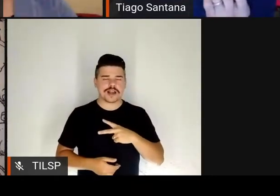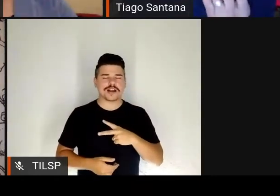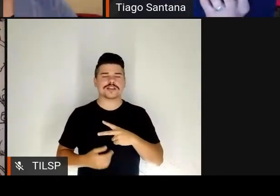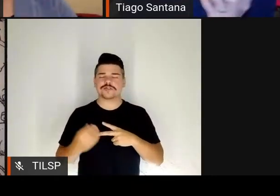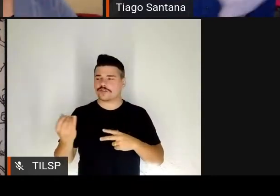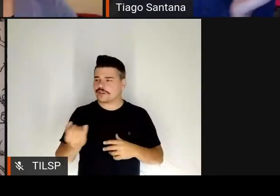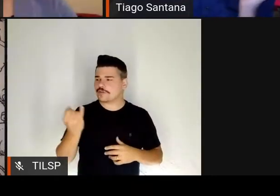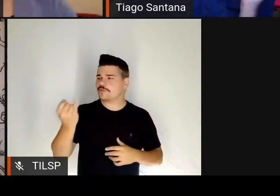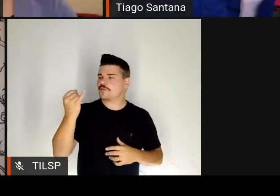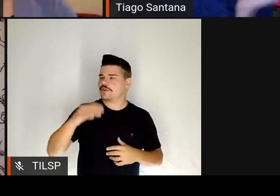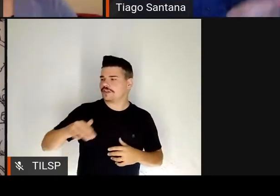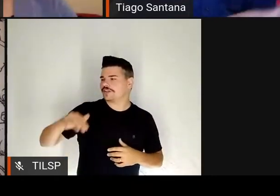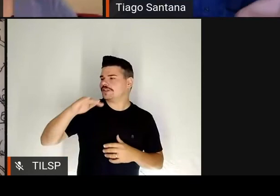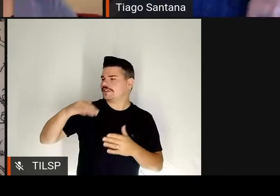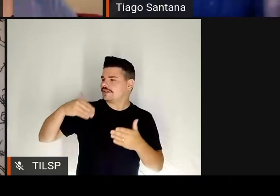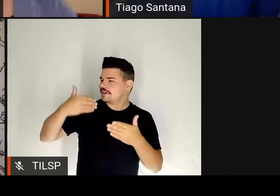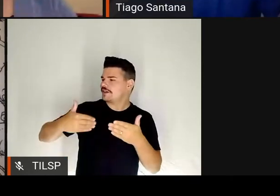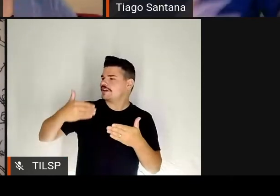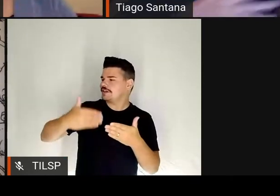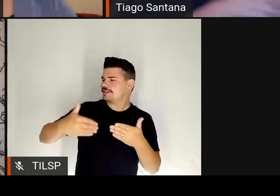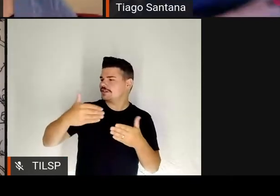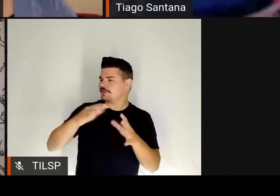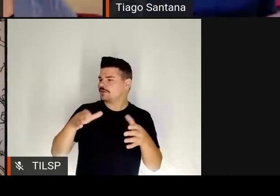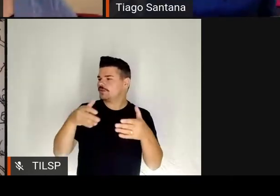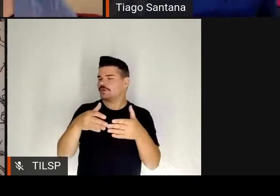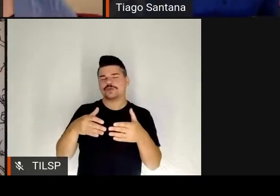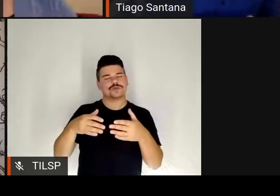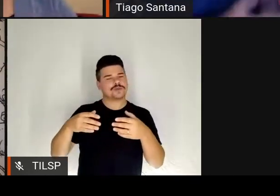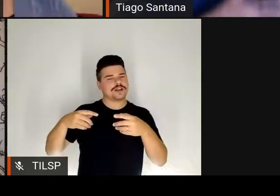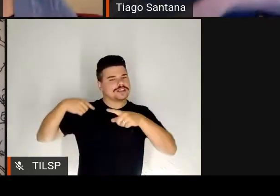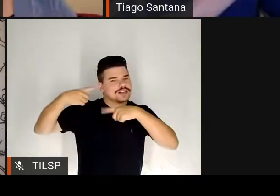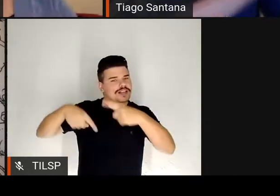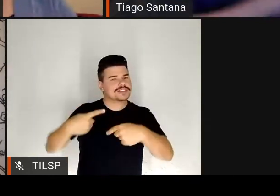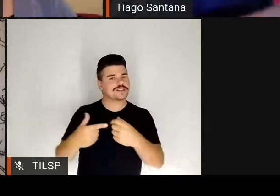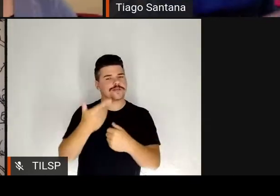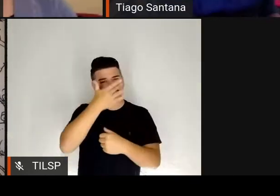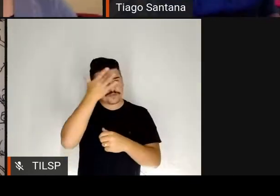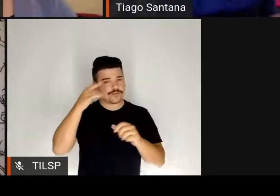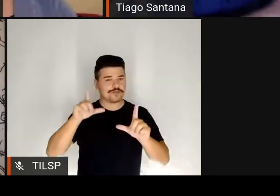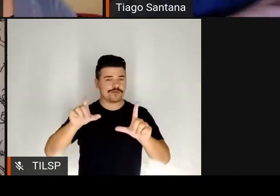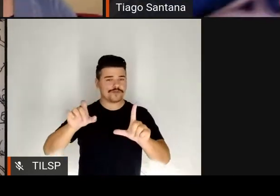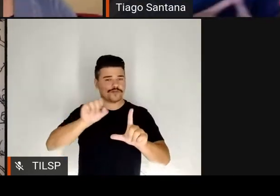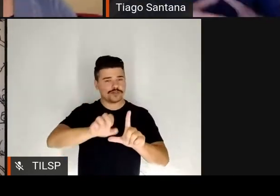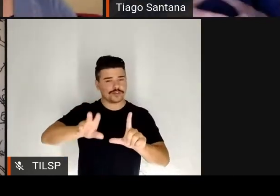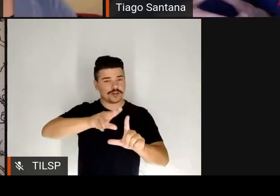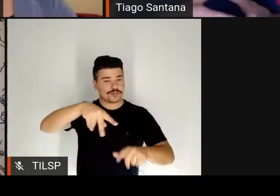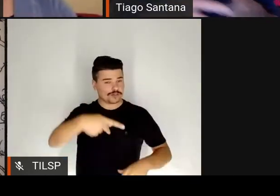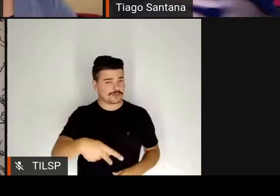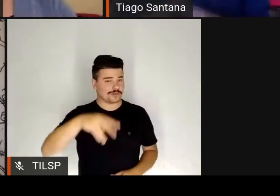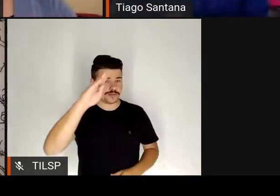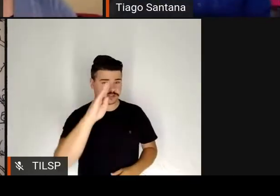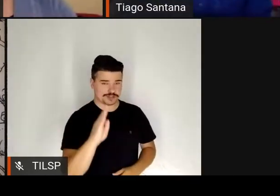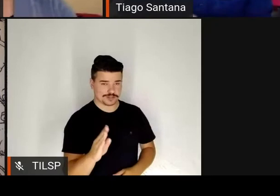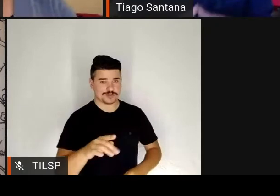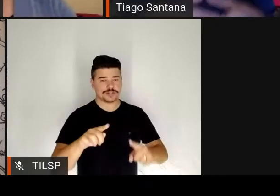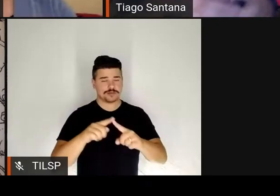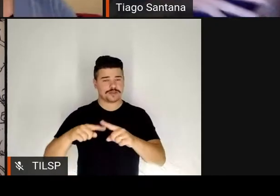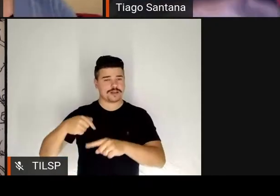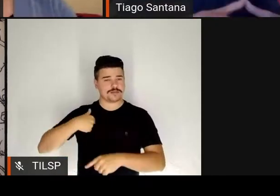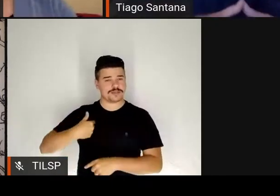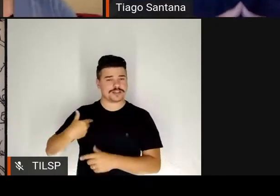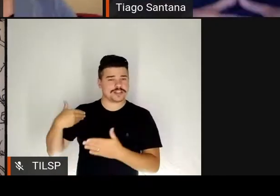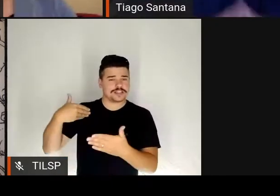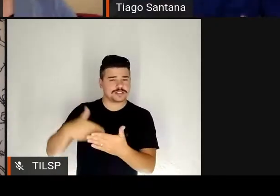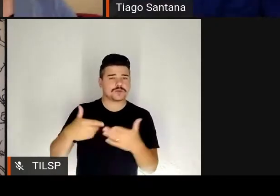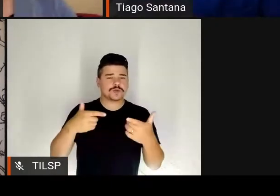importante para uma geração de fotógrafos, né, no Brasil, mas ao mesmo tempo na minha geração de fotógrafos no Ceará, por